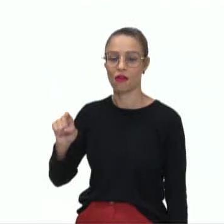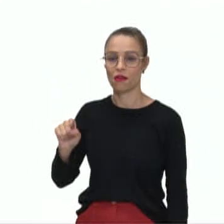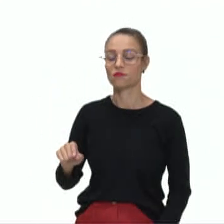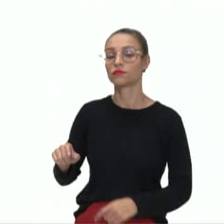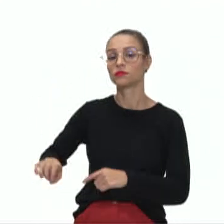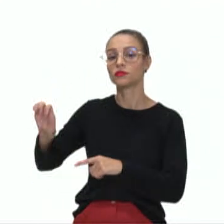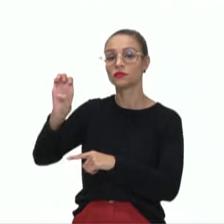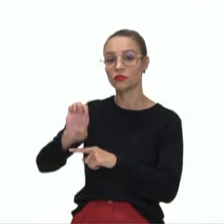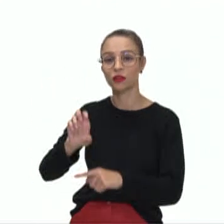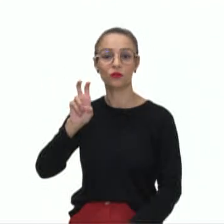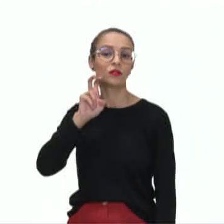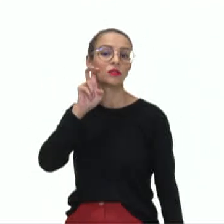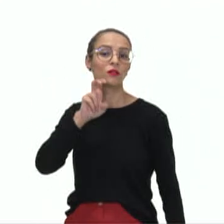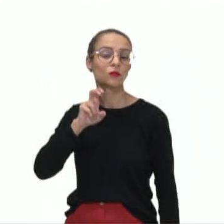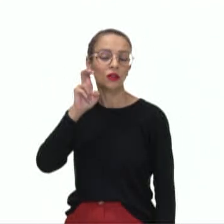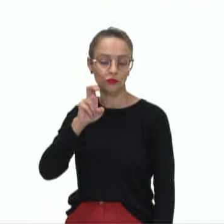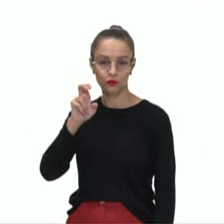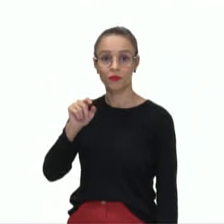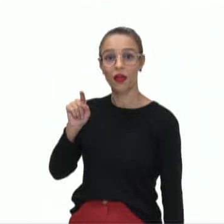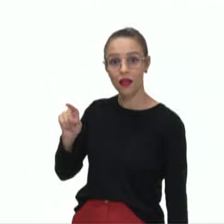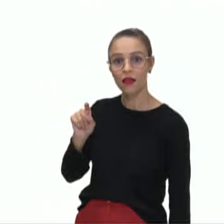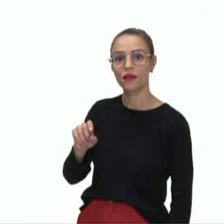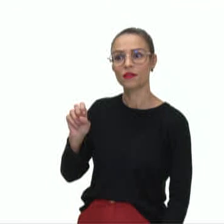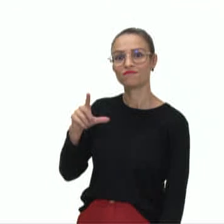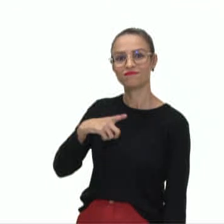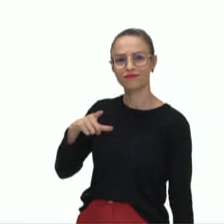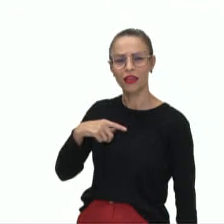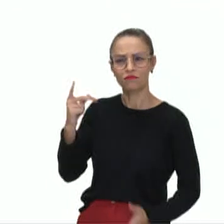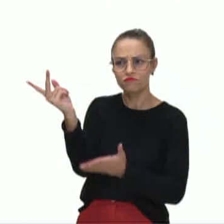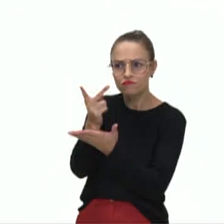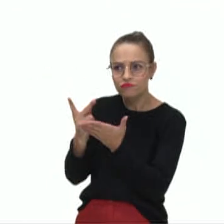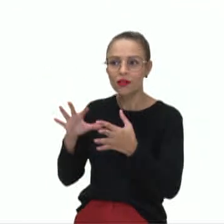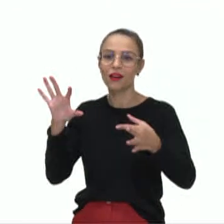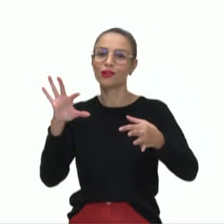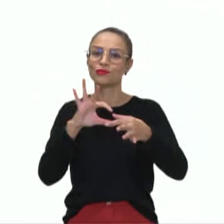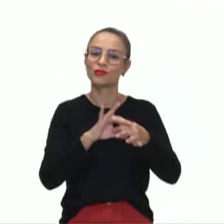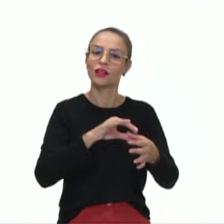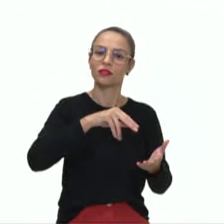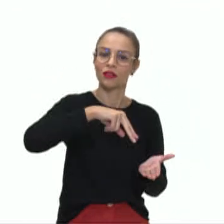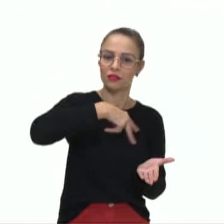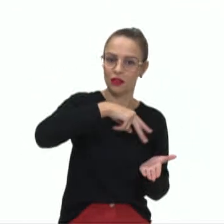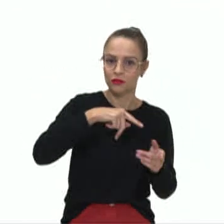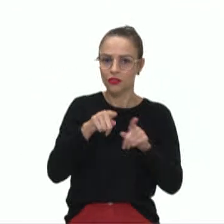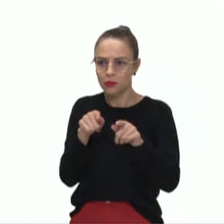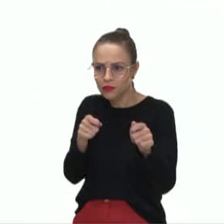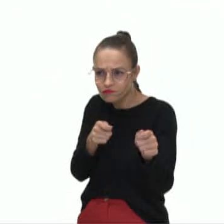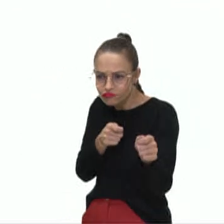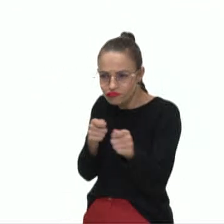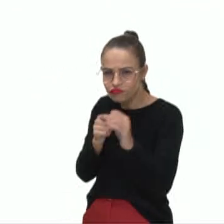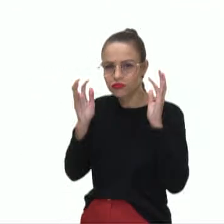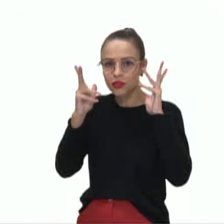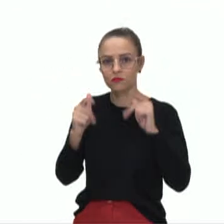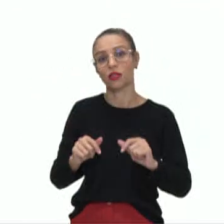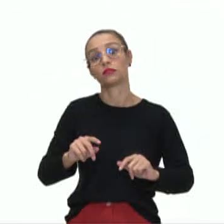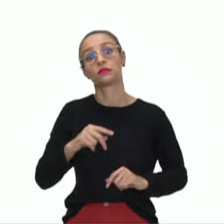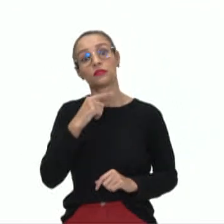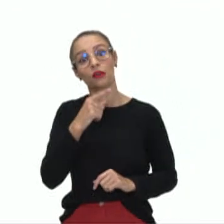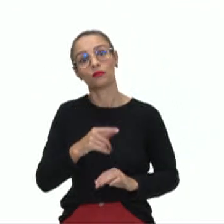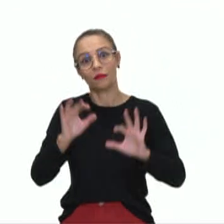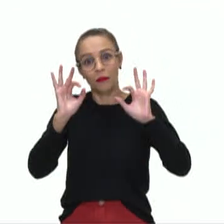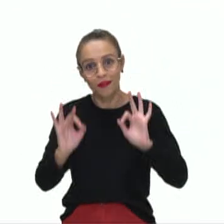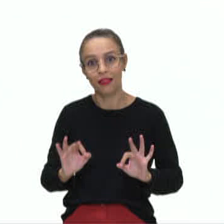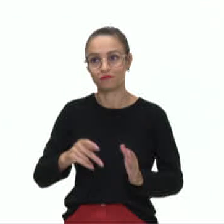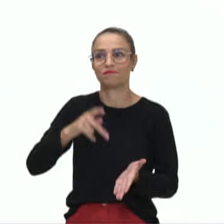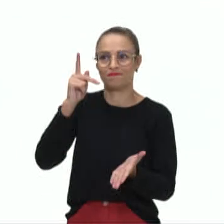Norte. Temos imagens que são associadas a cenas de dança e caça. Não é possível afirmar com certeza que são cenas de